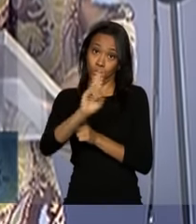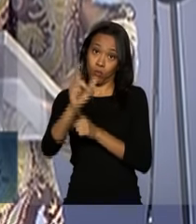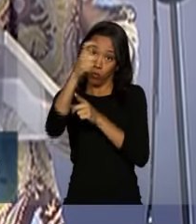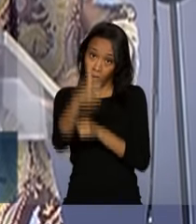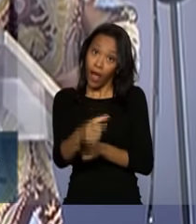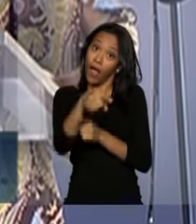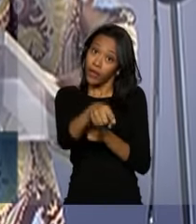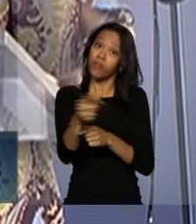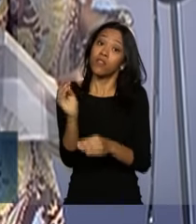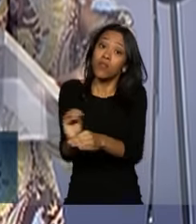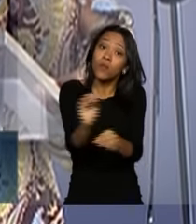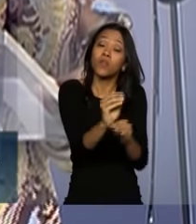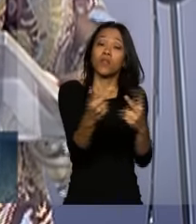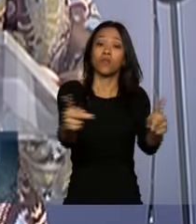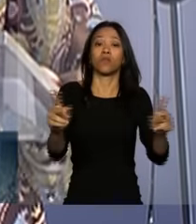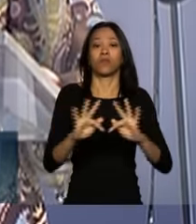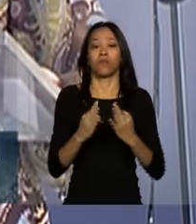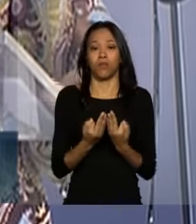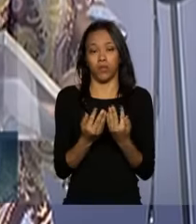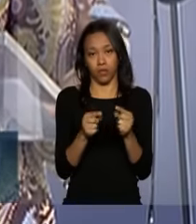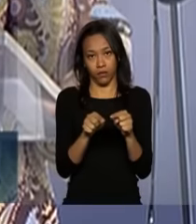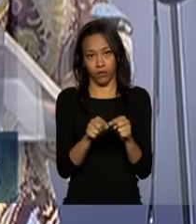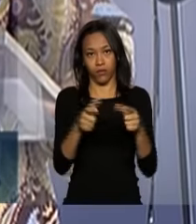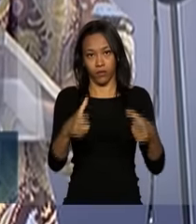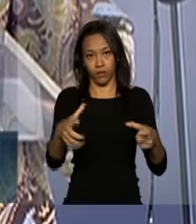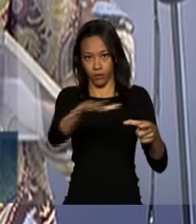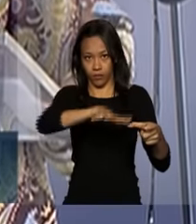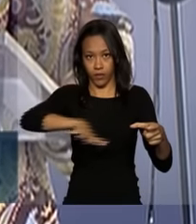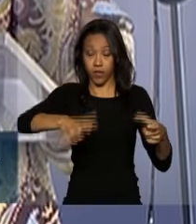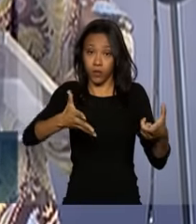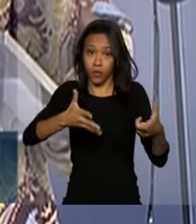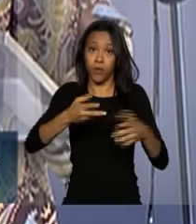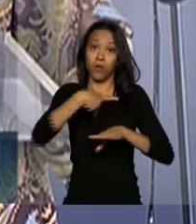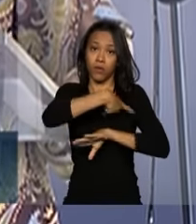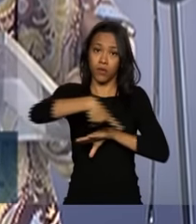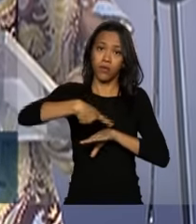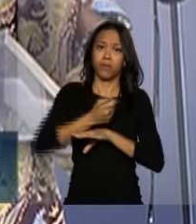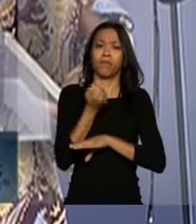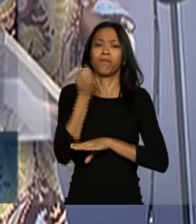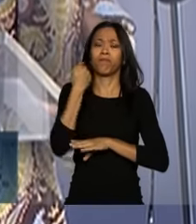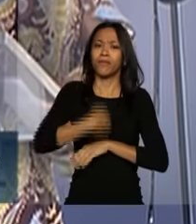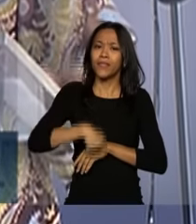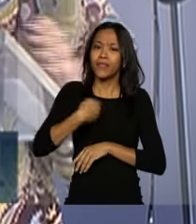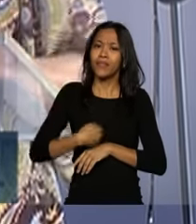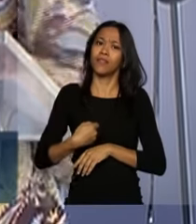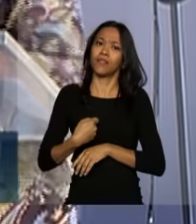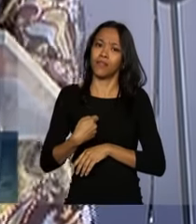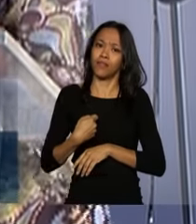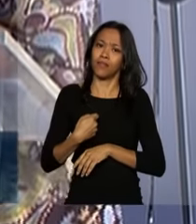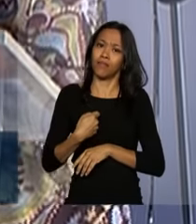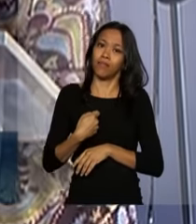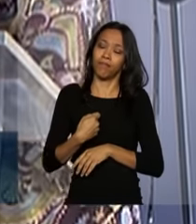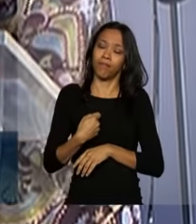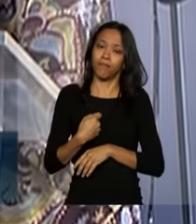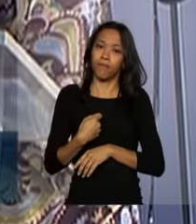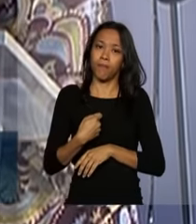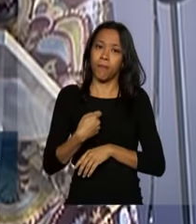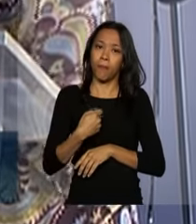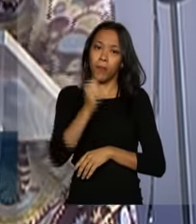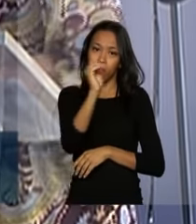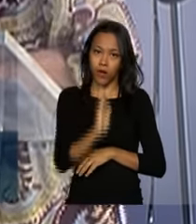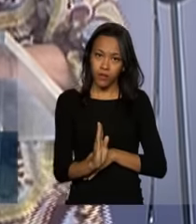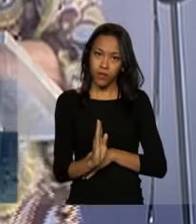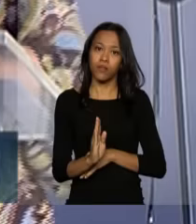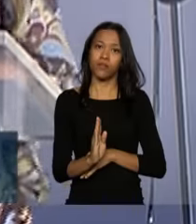a família de vocês. O Brasil precisa disso. O Brasil